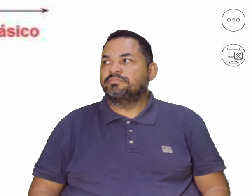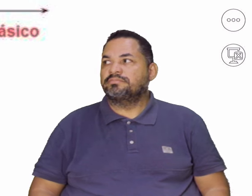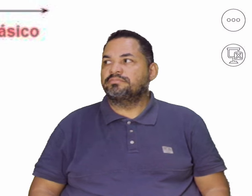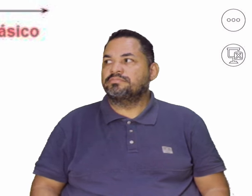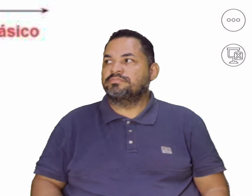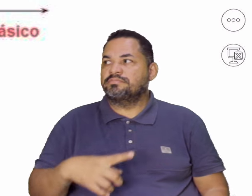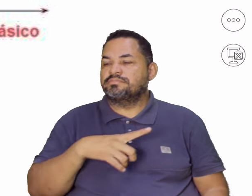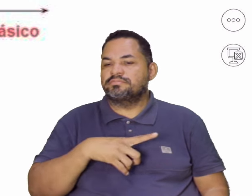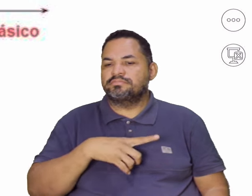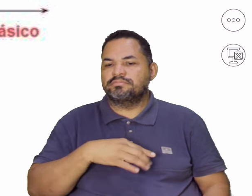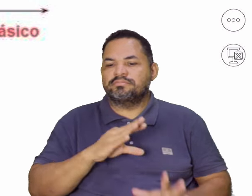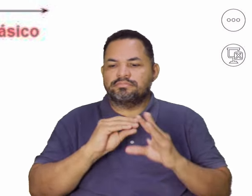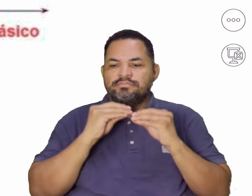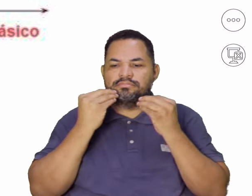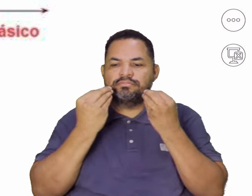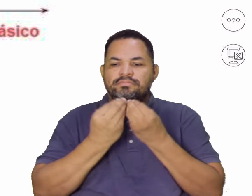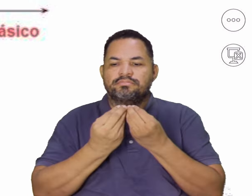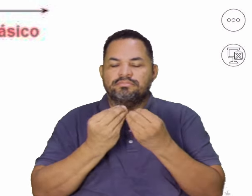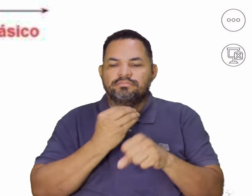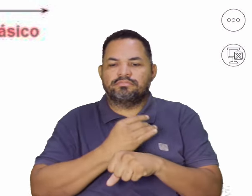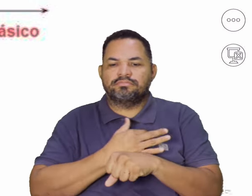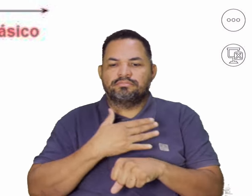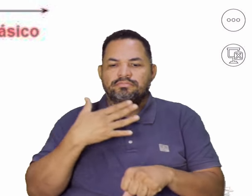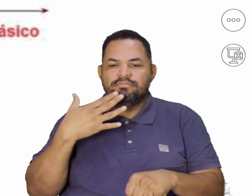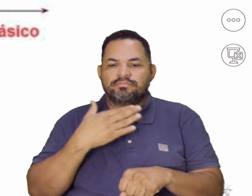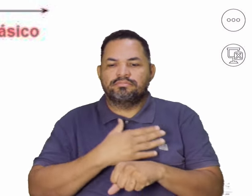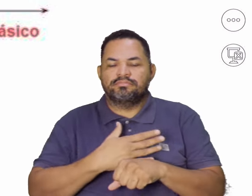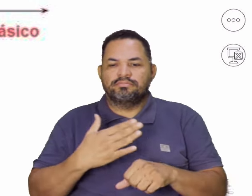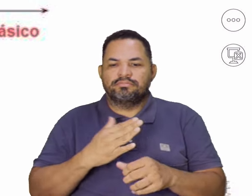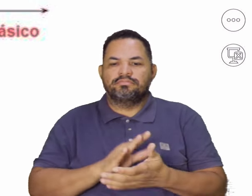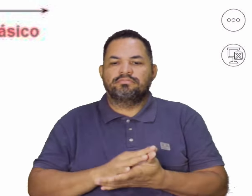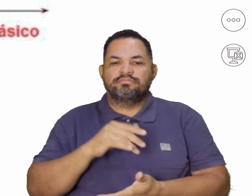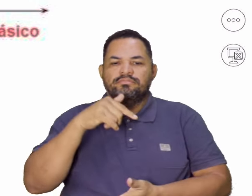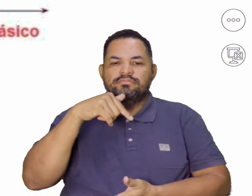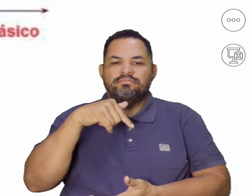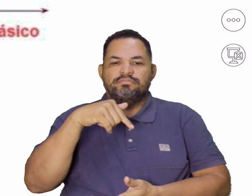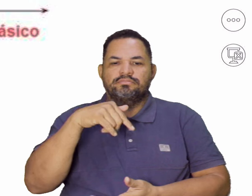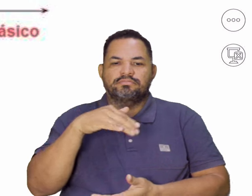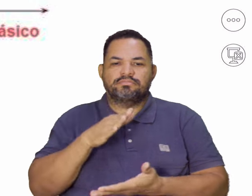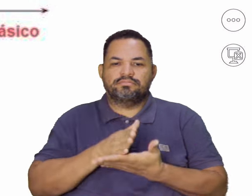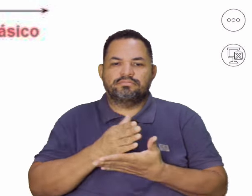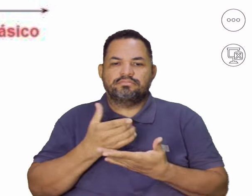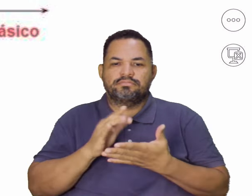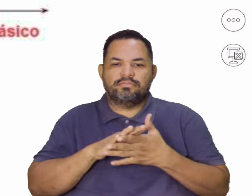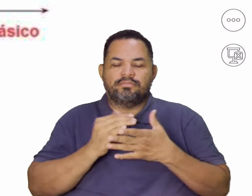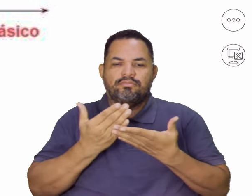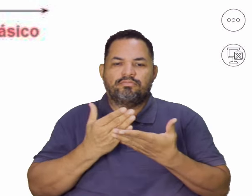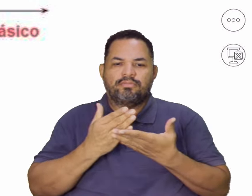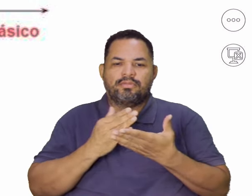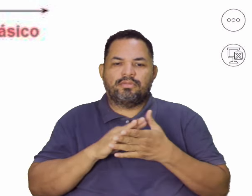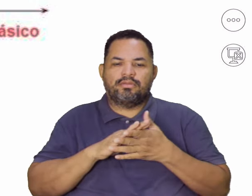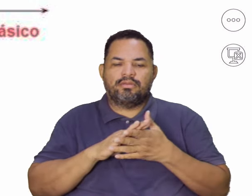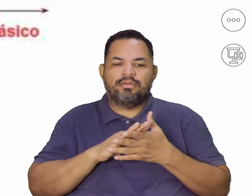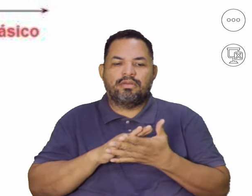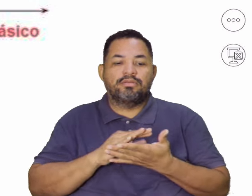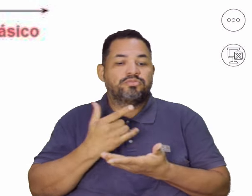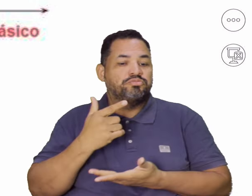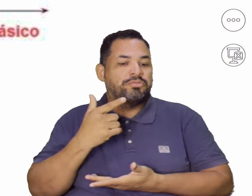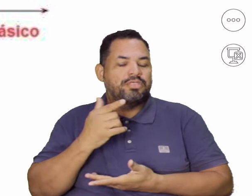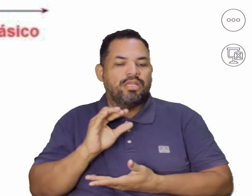nós temos só substâncias ácidas 7 é considerado neutro e de 7 a 14 é considerada